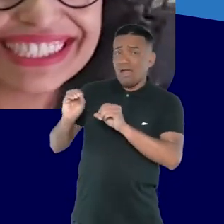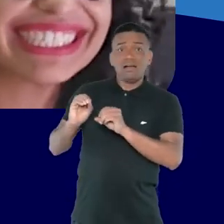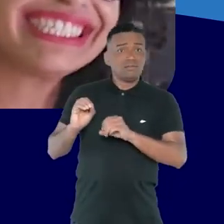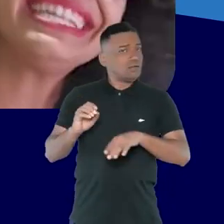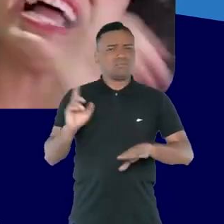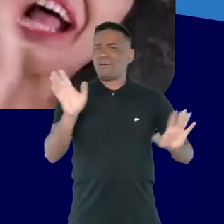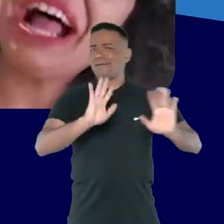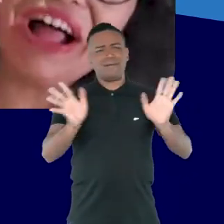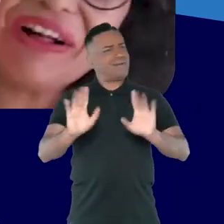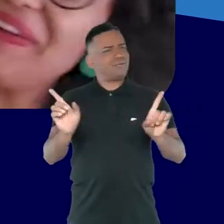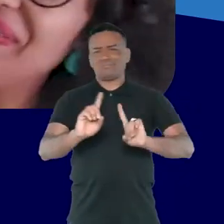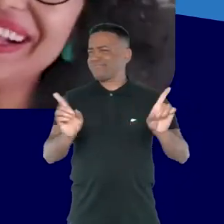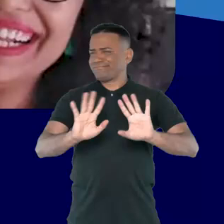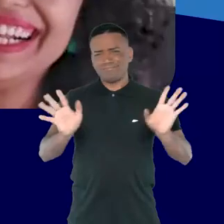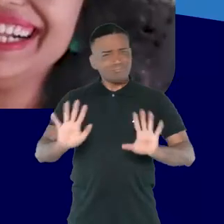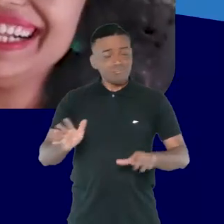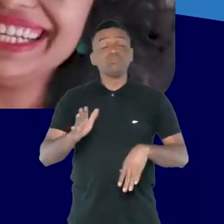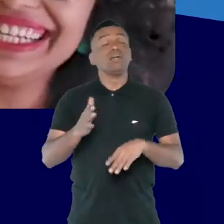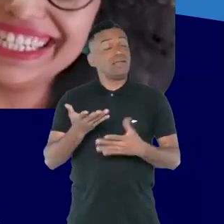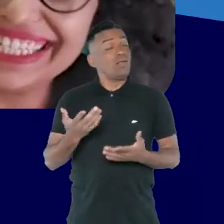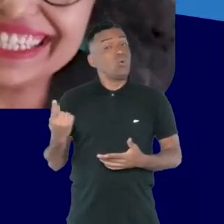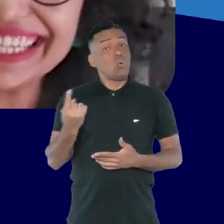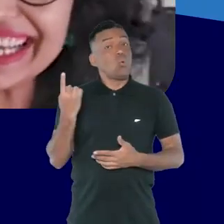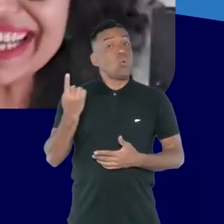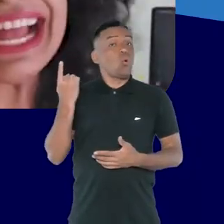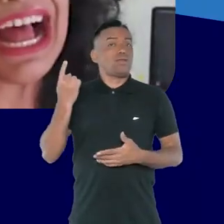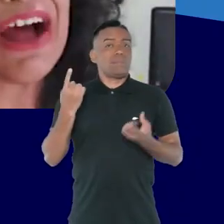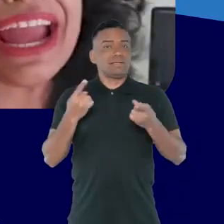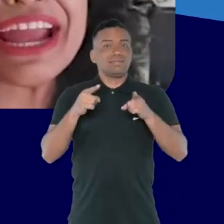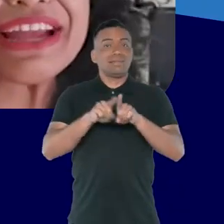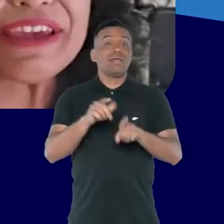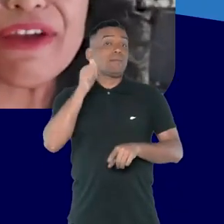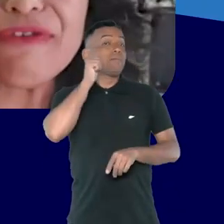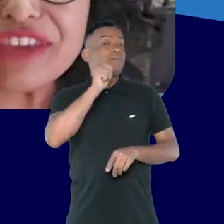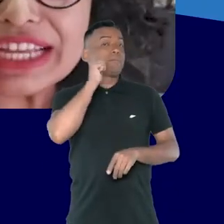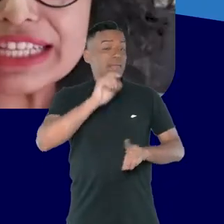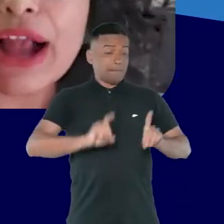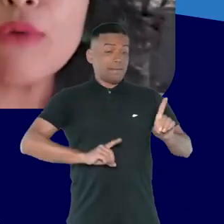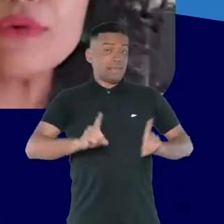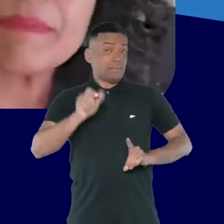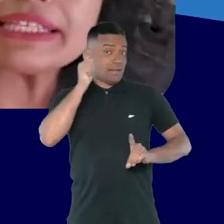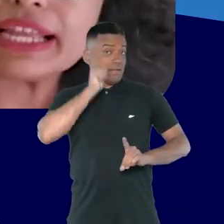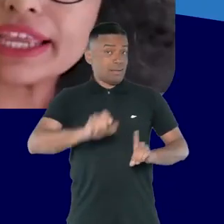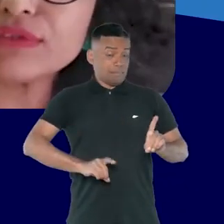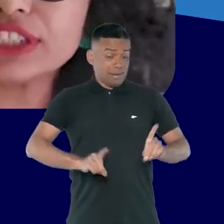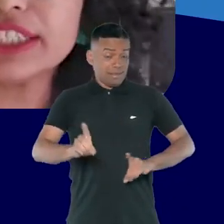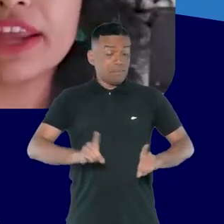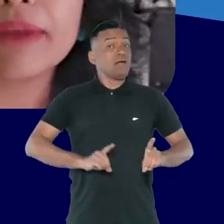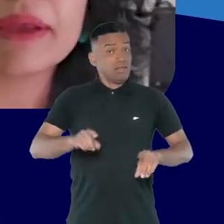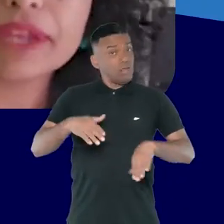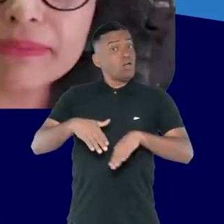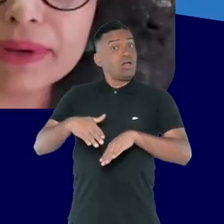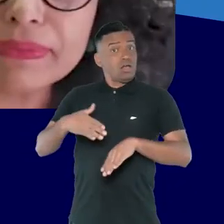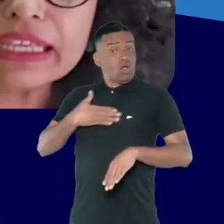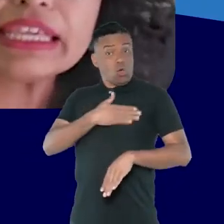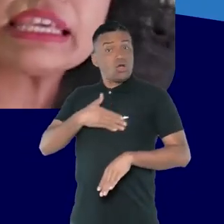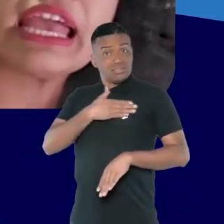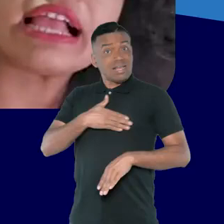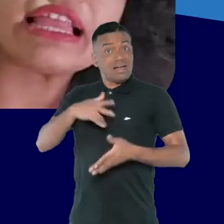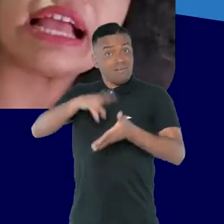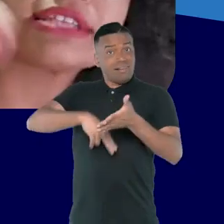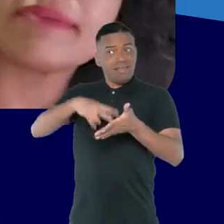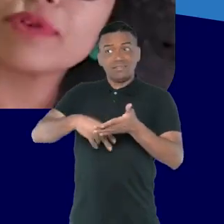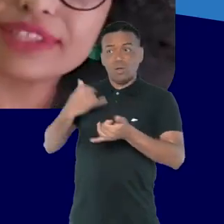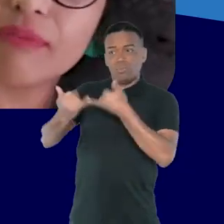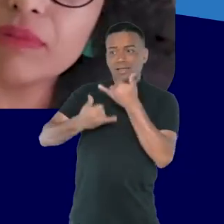curso? Fez um livro por conta própria? Não, eu fiz, a única parceria que eu tinha era minha prima,